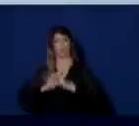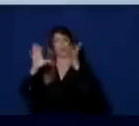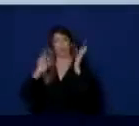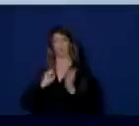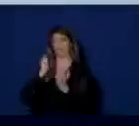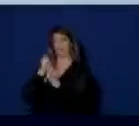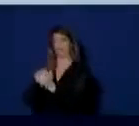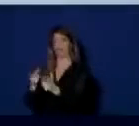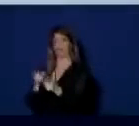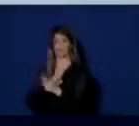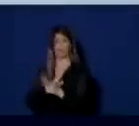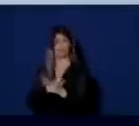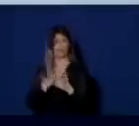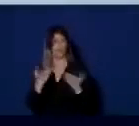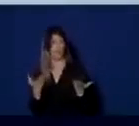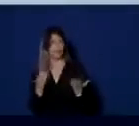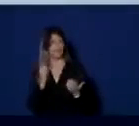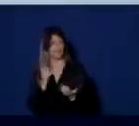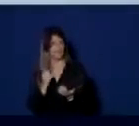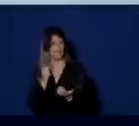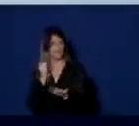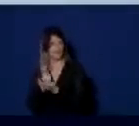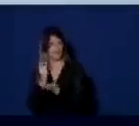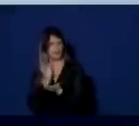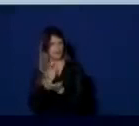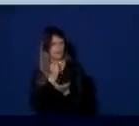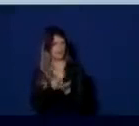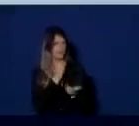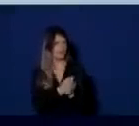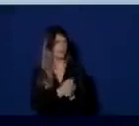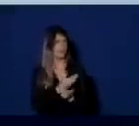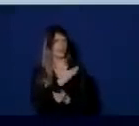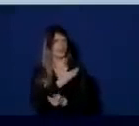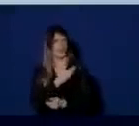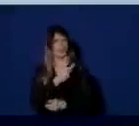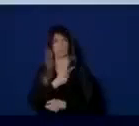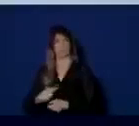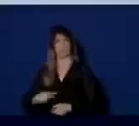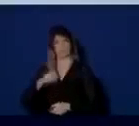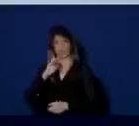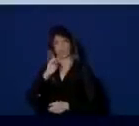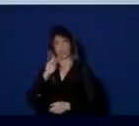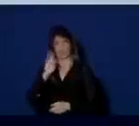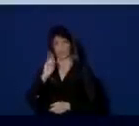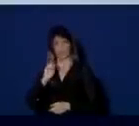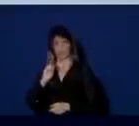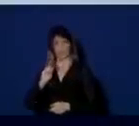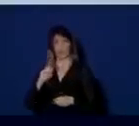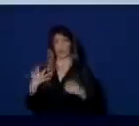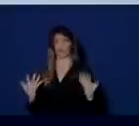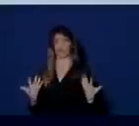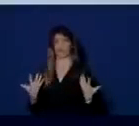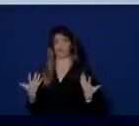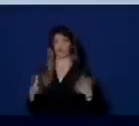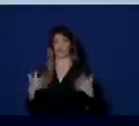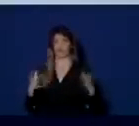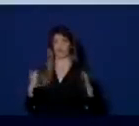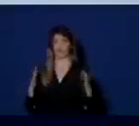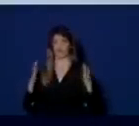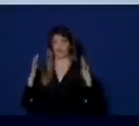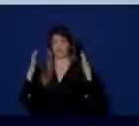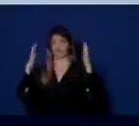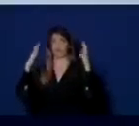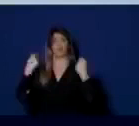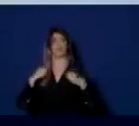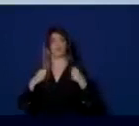suas dívidas. Ora, se é o consumo, como o presidente Roberto Campos falou, que estava muito aquecido e que a gente tem que esfriar, por que a gente está